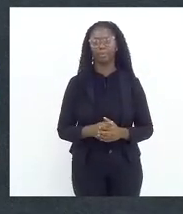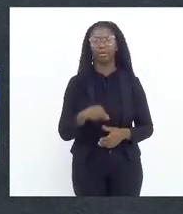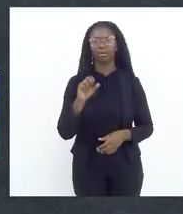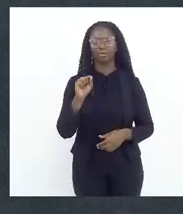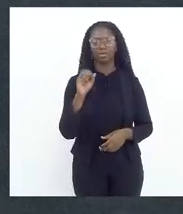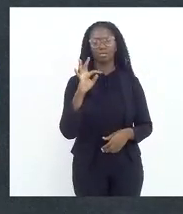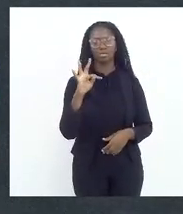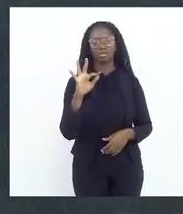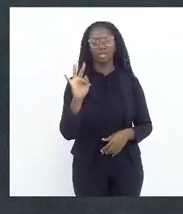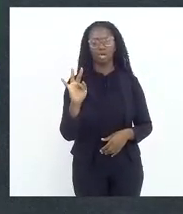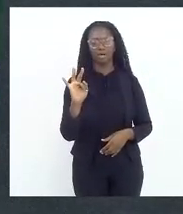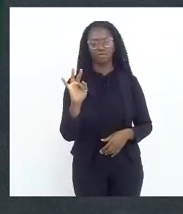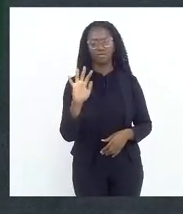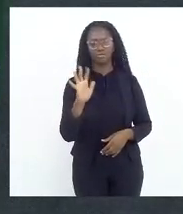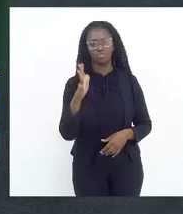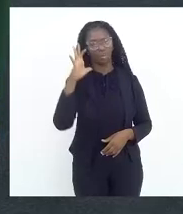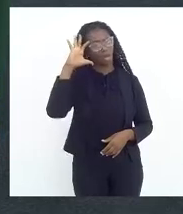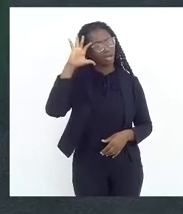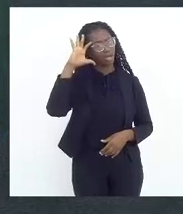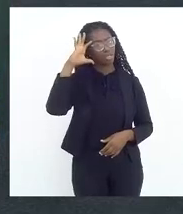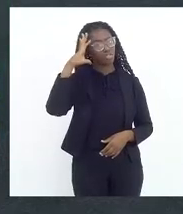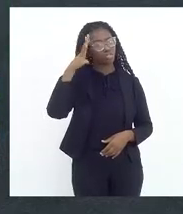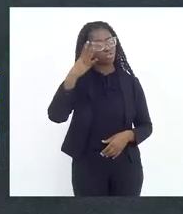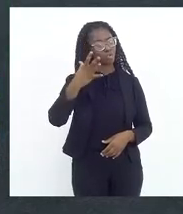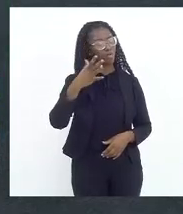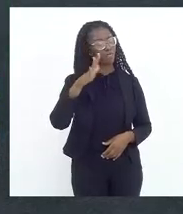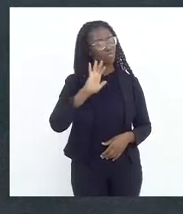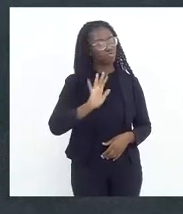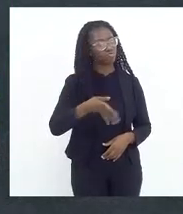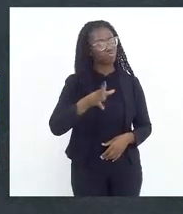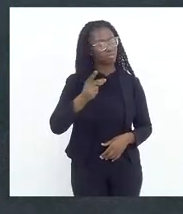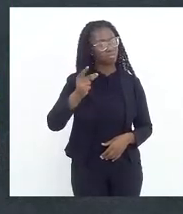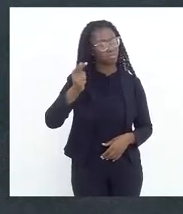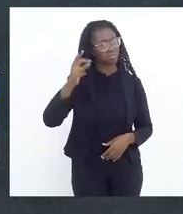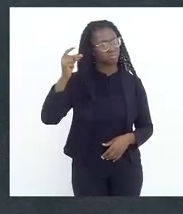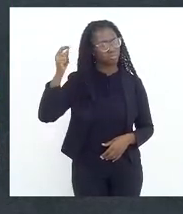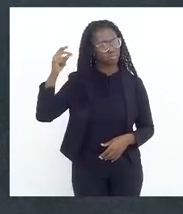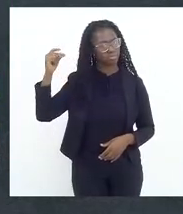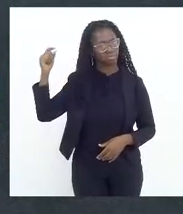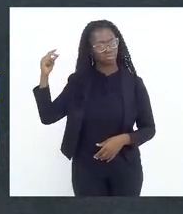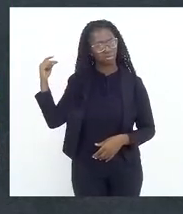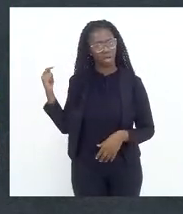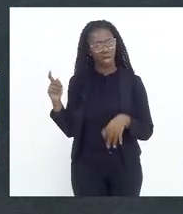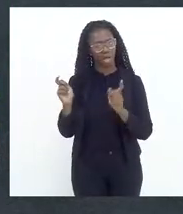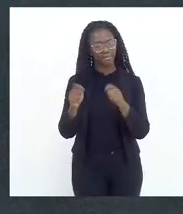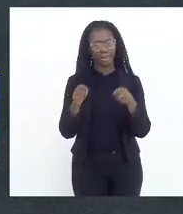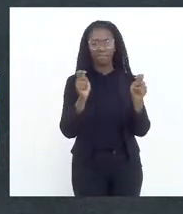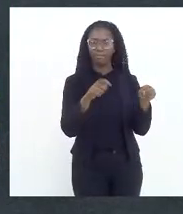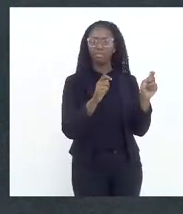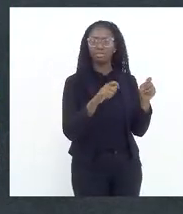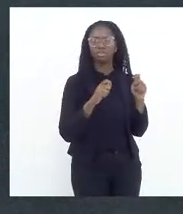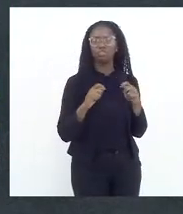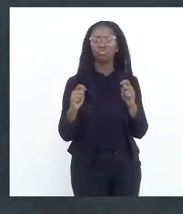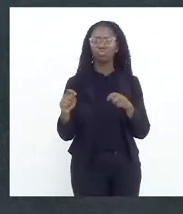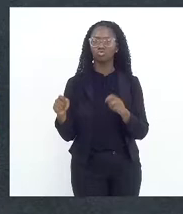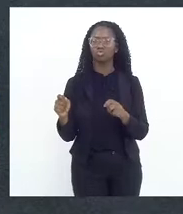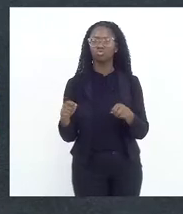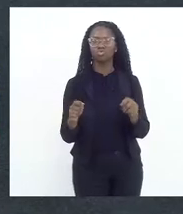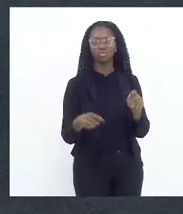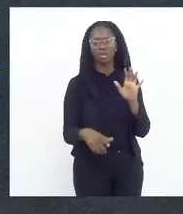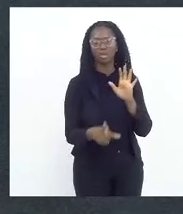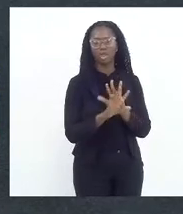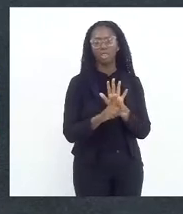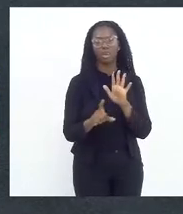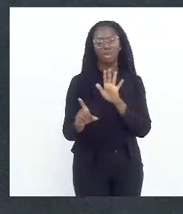Federal já decidiu de muito as competências para